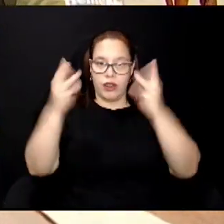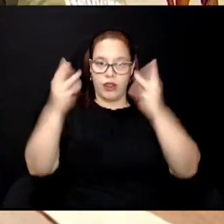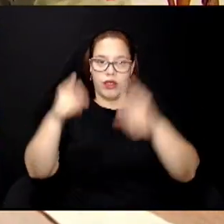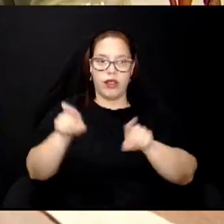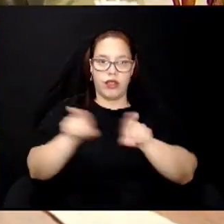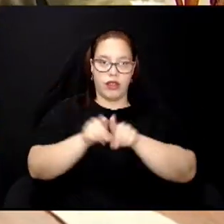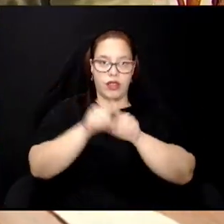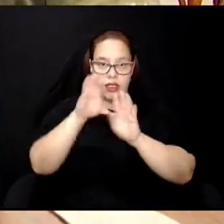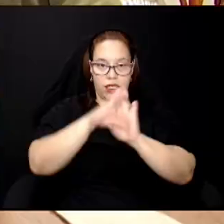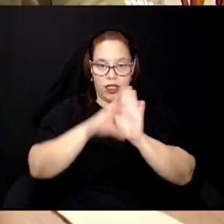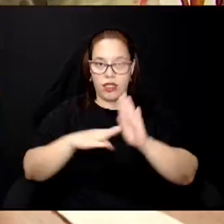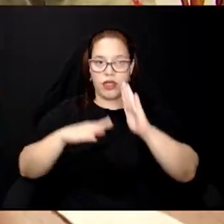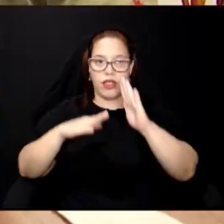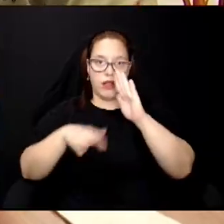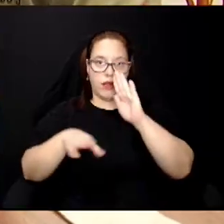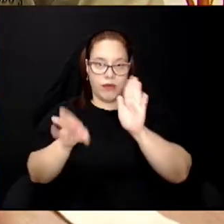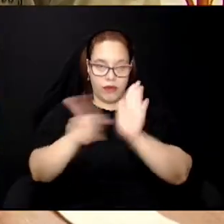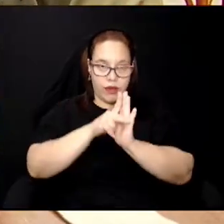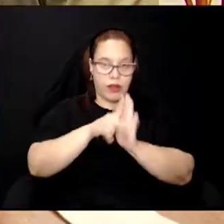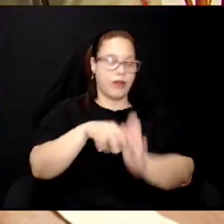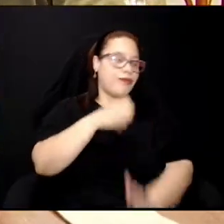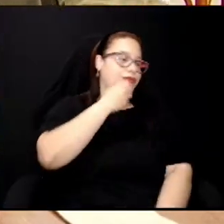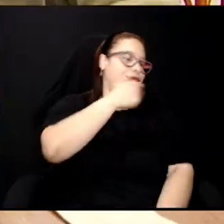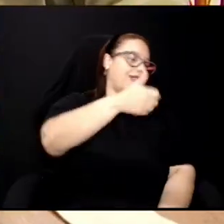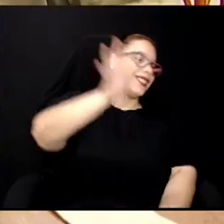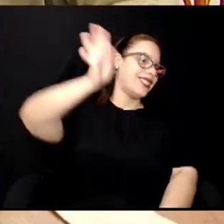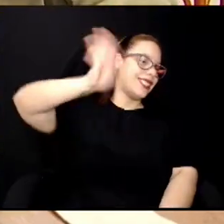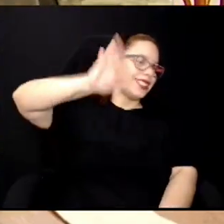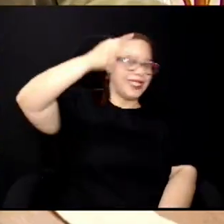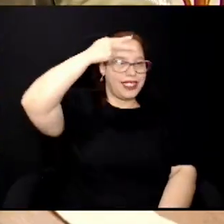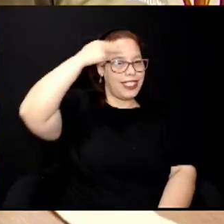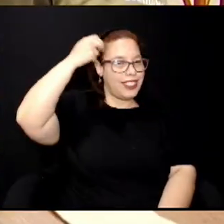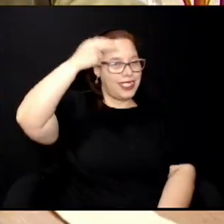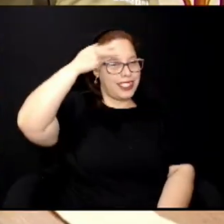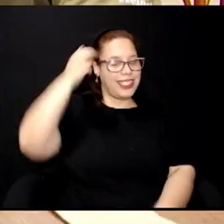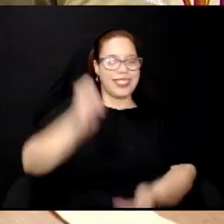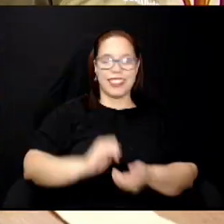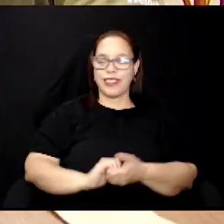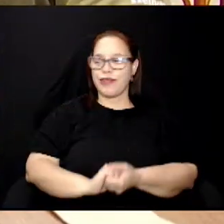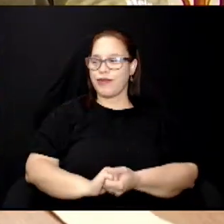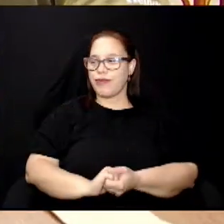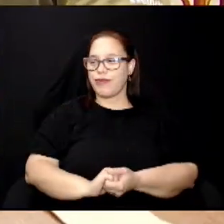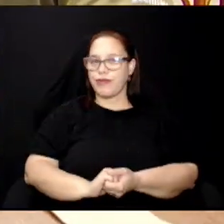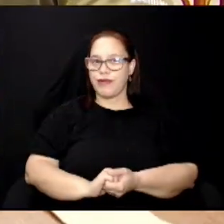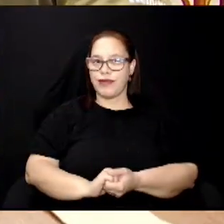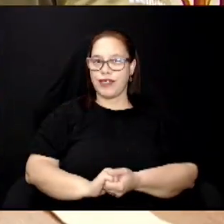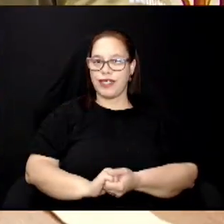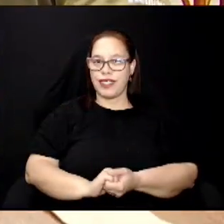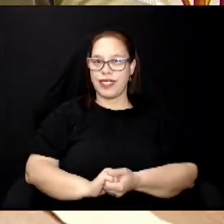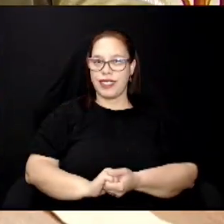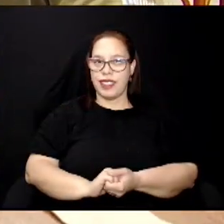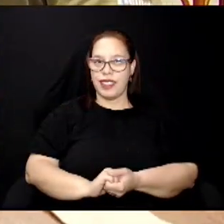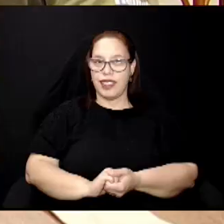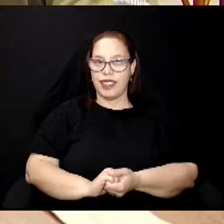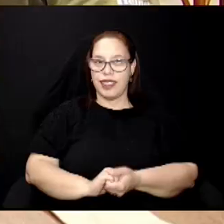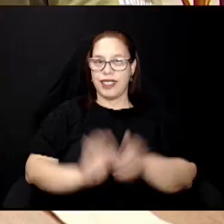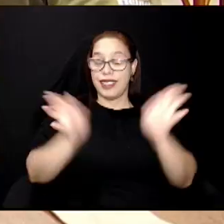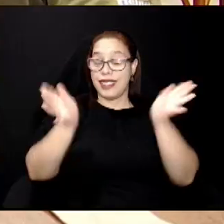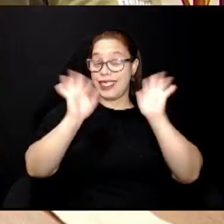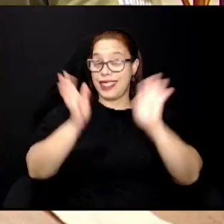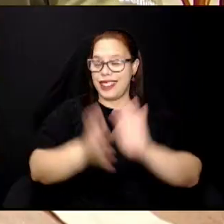aqui. Boa, valeu, Gabriel Castro. Bom apetite para você. Tchau.